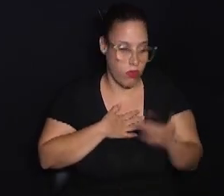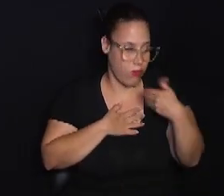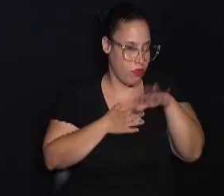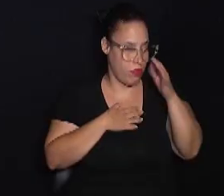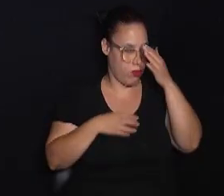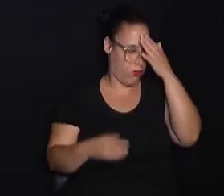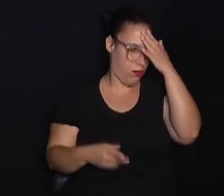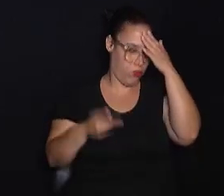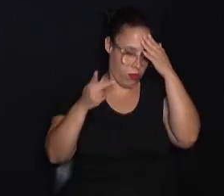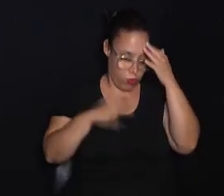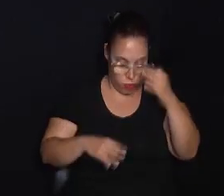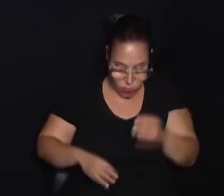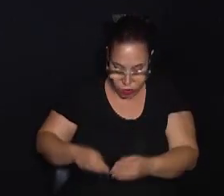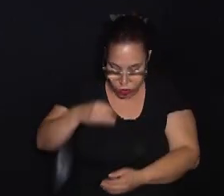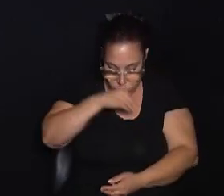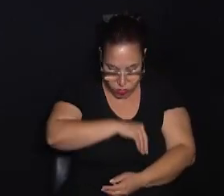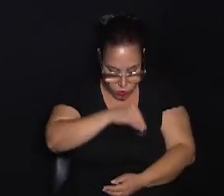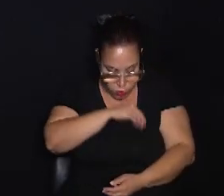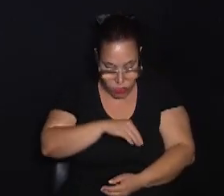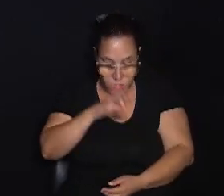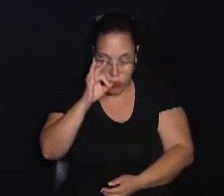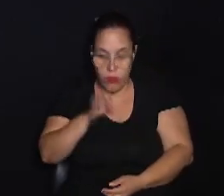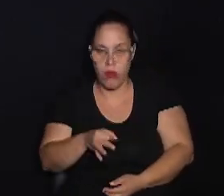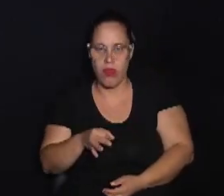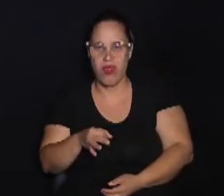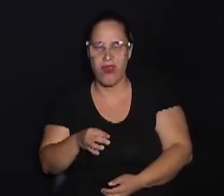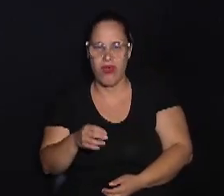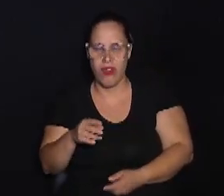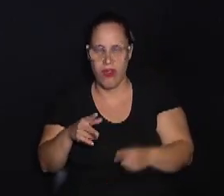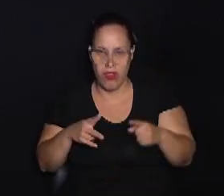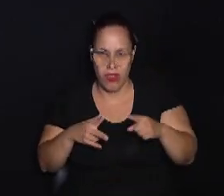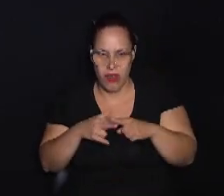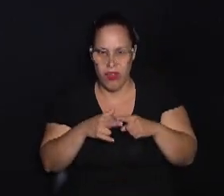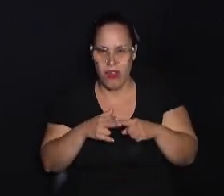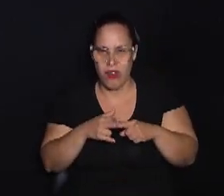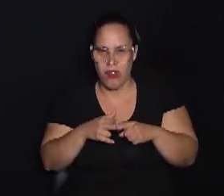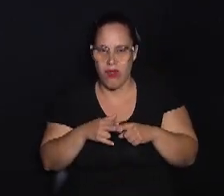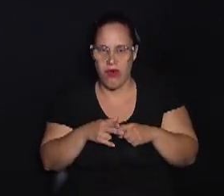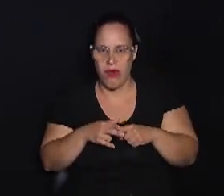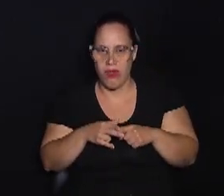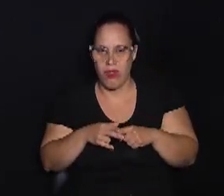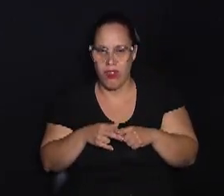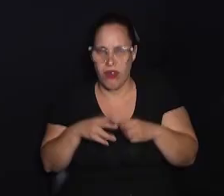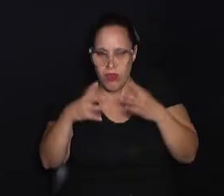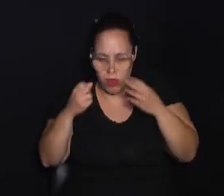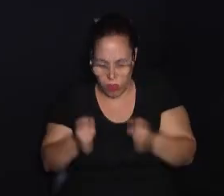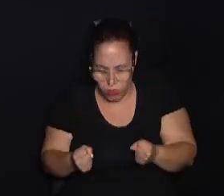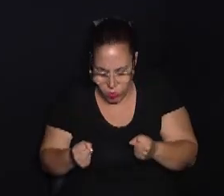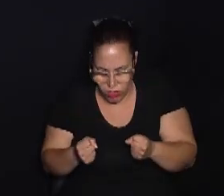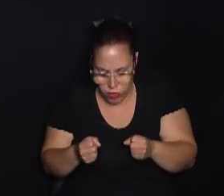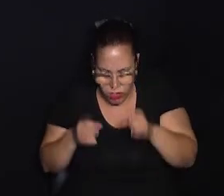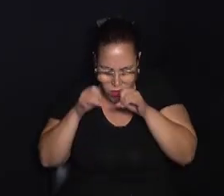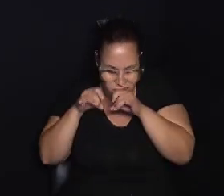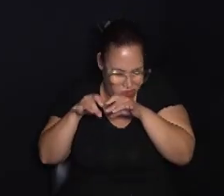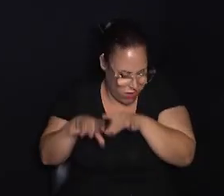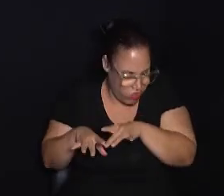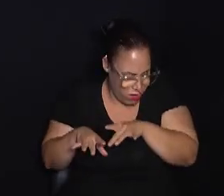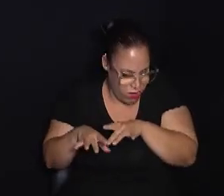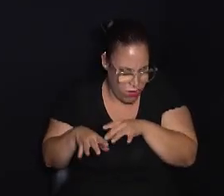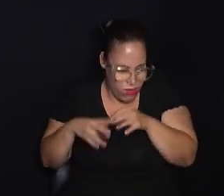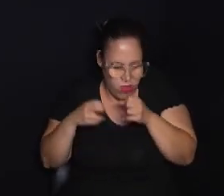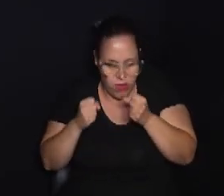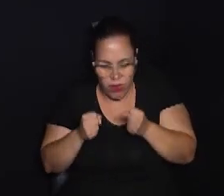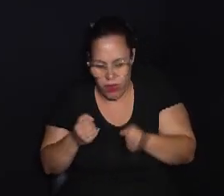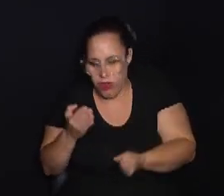do próprio bolso recursos para garantir castração, para garantir recolher os animais que estão abandonados, para